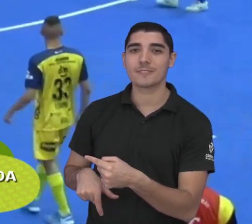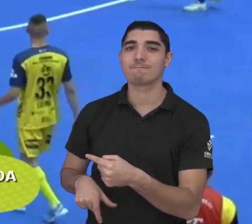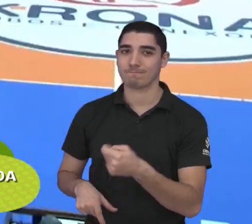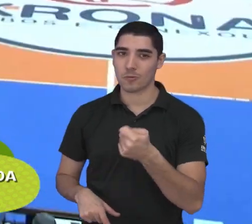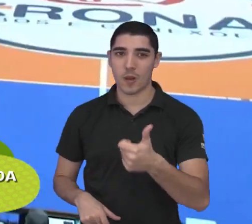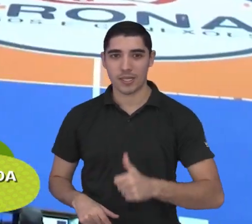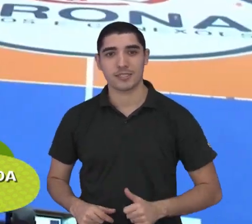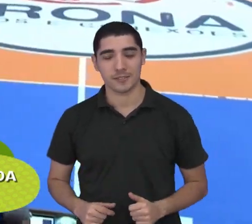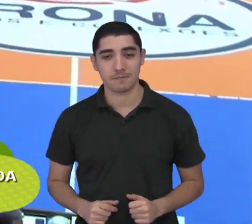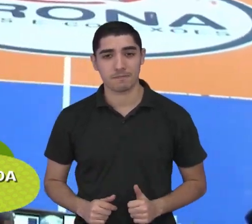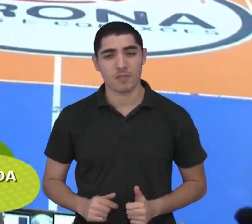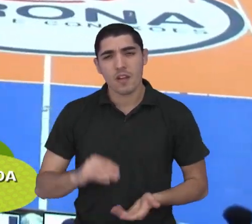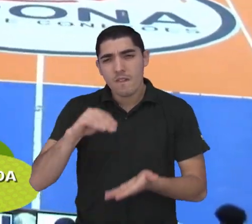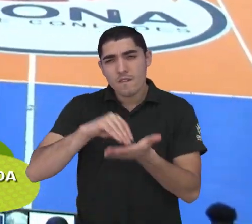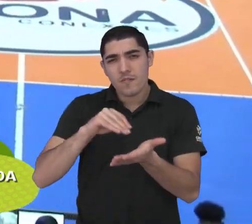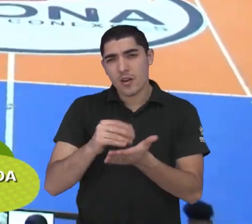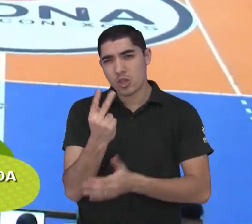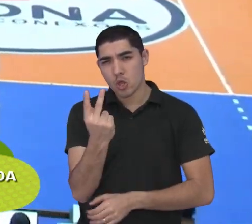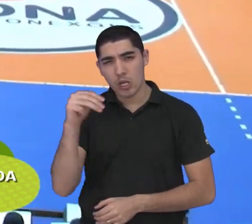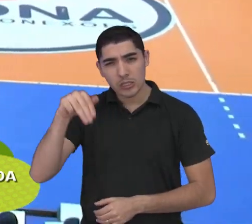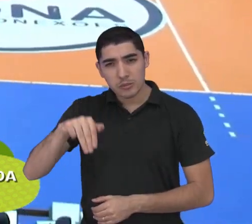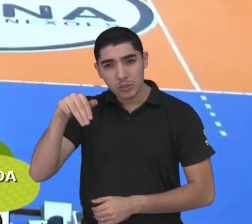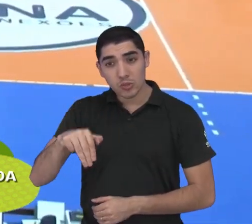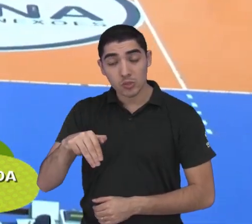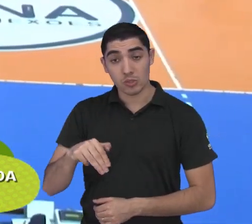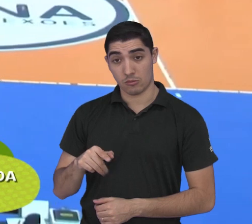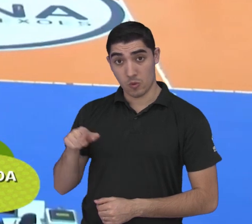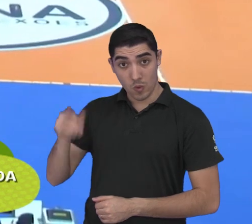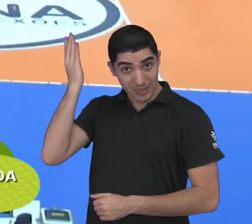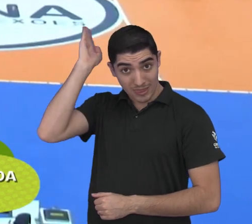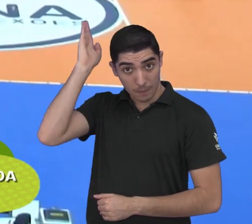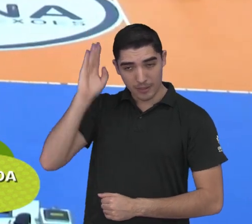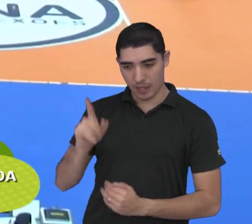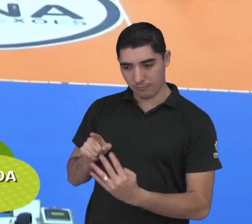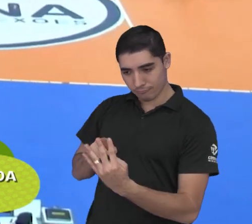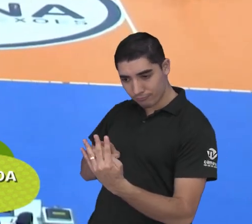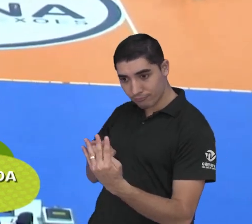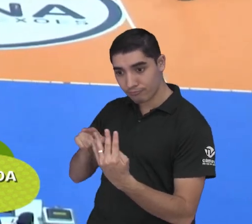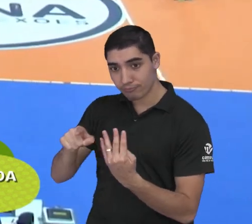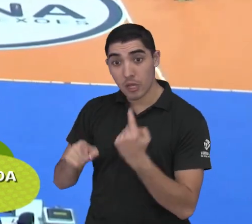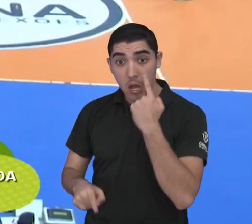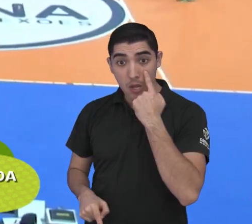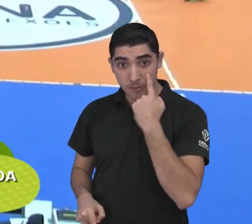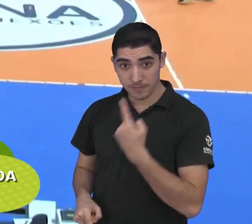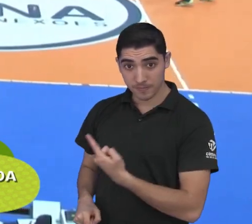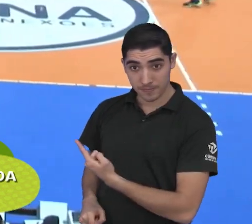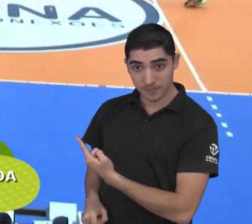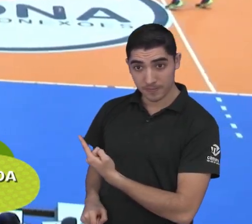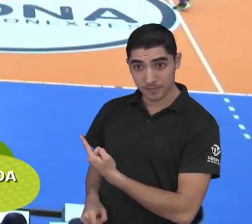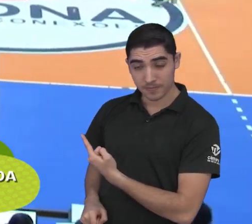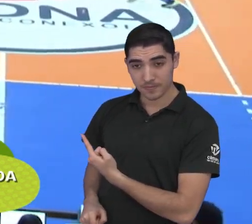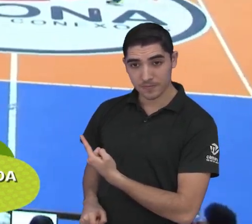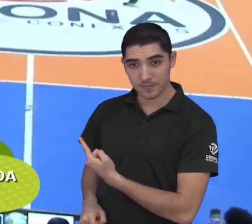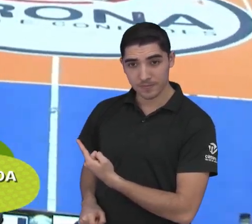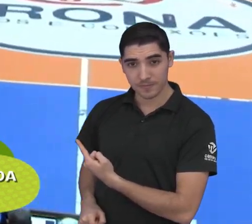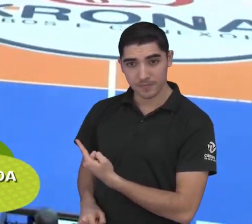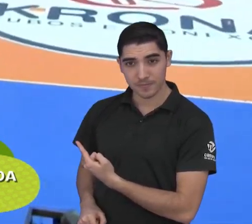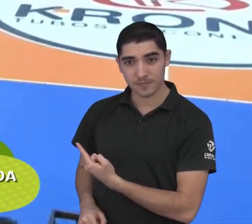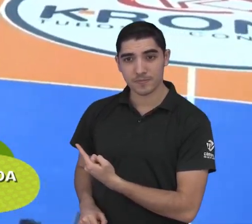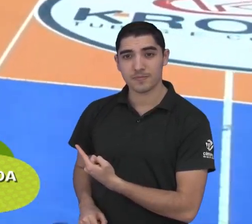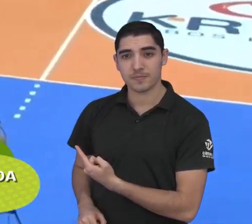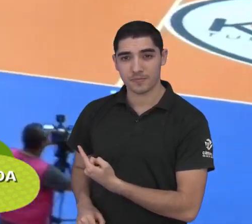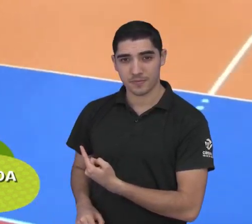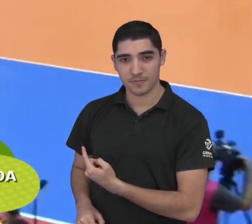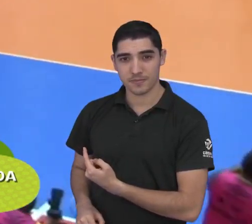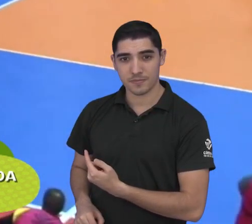empate. Restando 2:47, falta pro Taubaté na intermediária, um homem apenas na barreira. Beissola veio